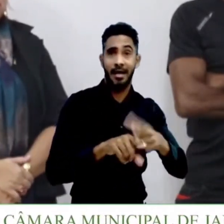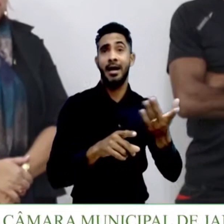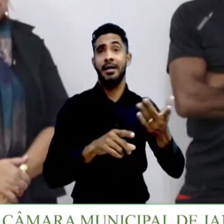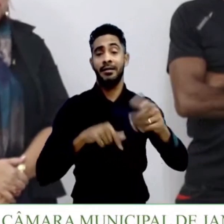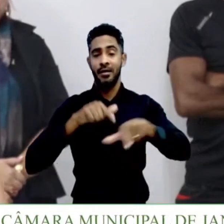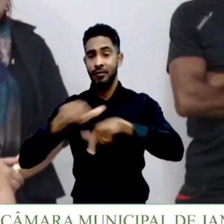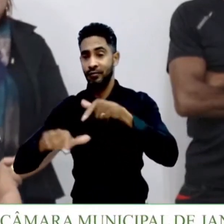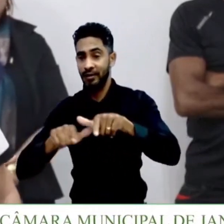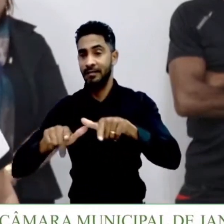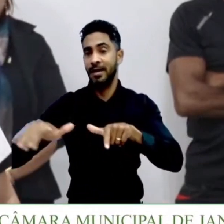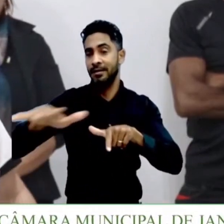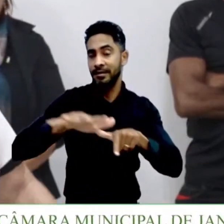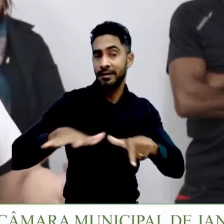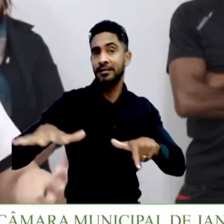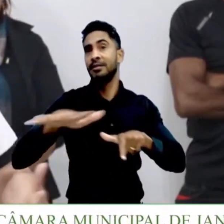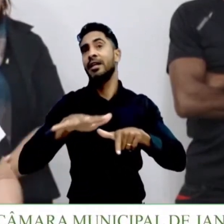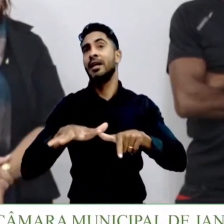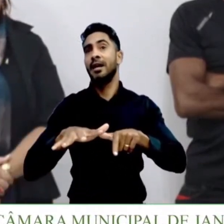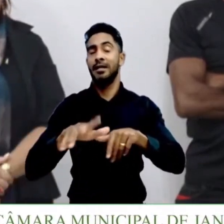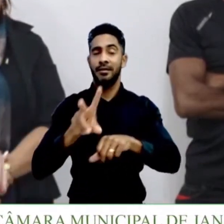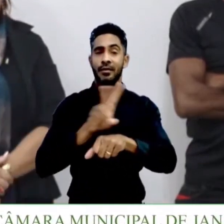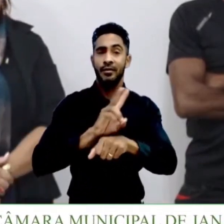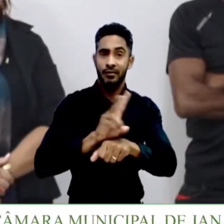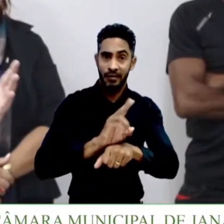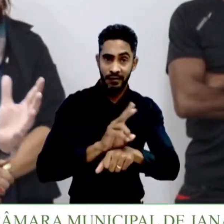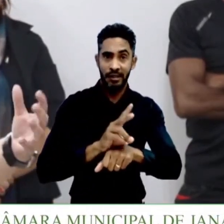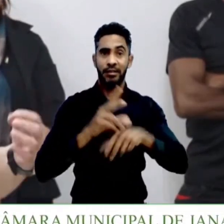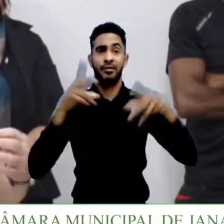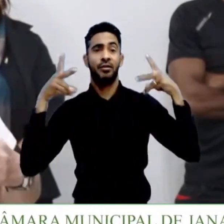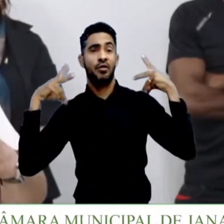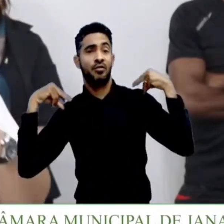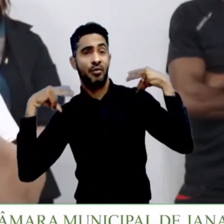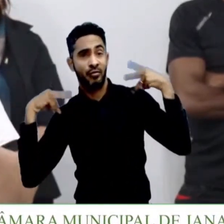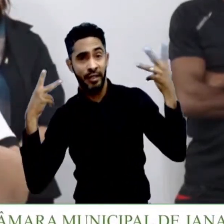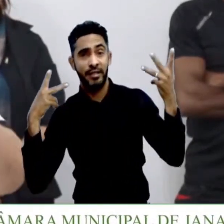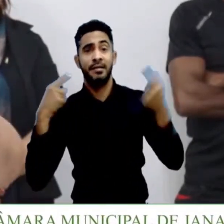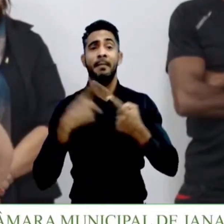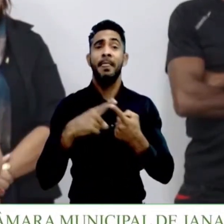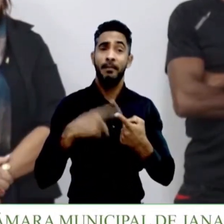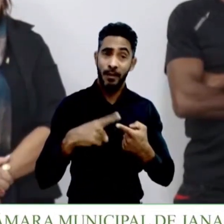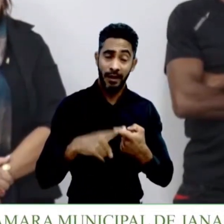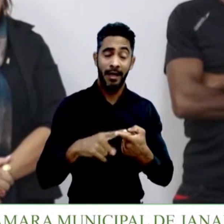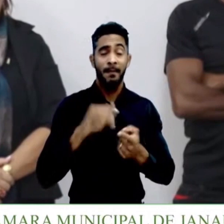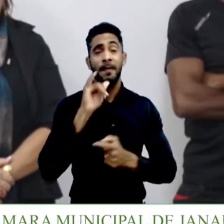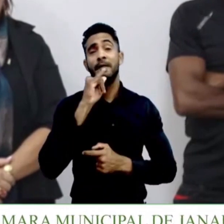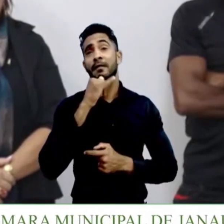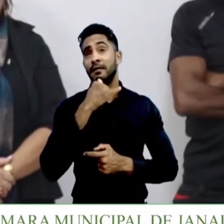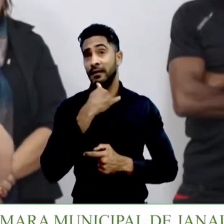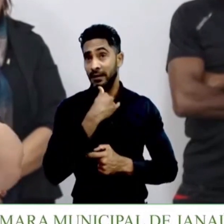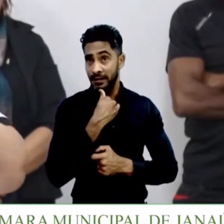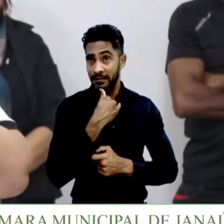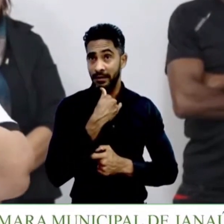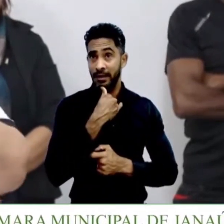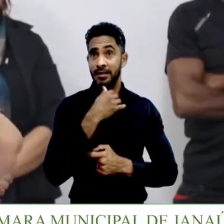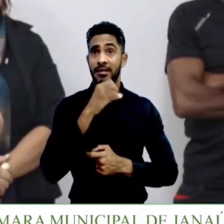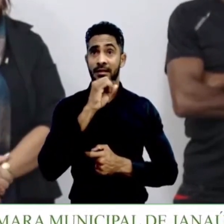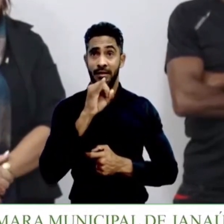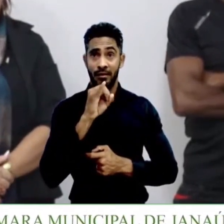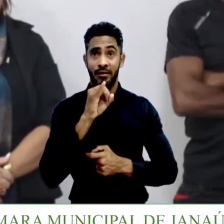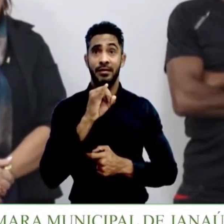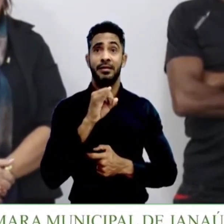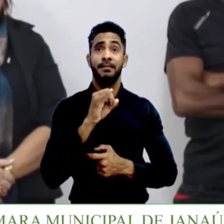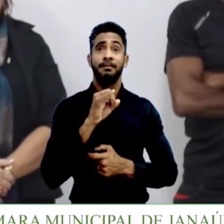serviços gerais, tá certo? Os vigia, os motoristas, é porque, infelizmente, se nós escutar